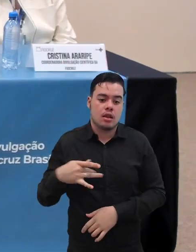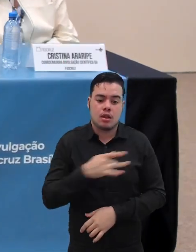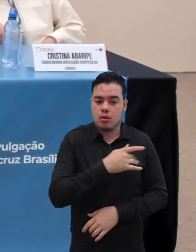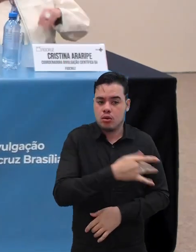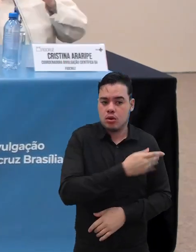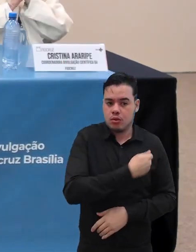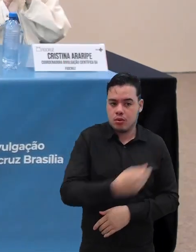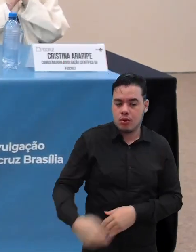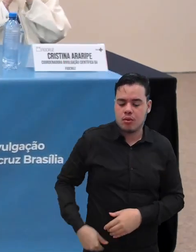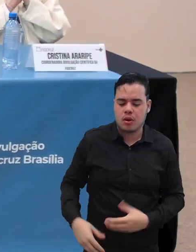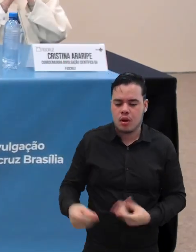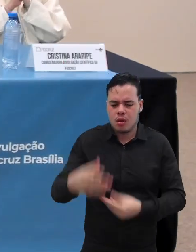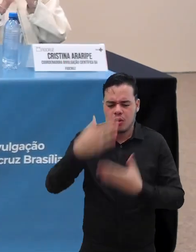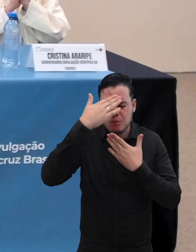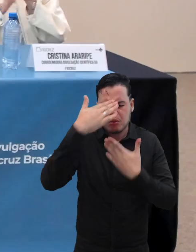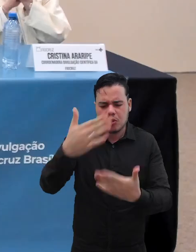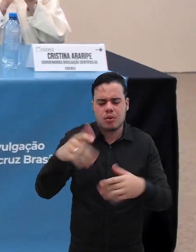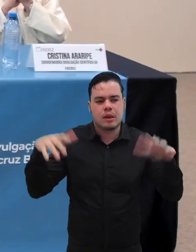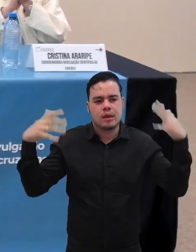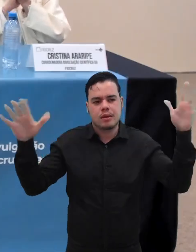obrigada.